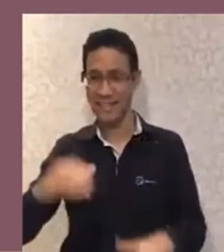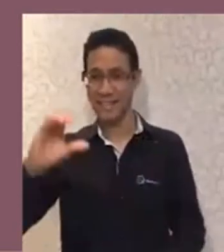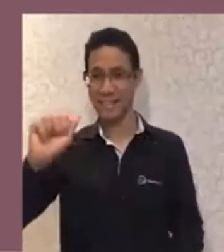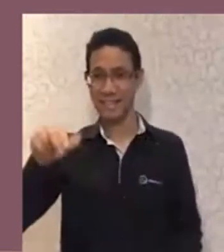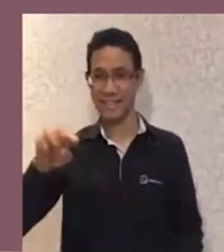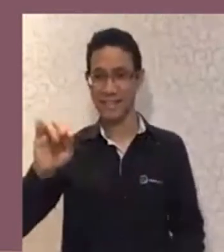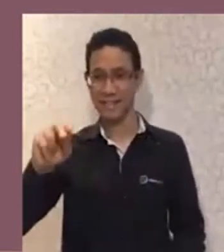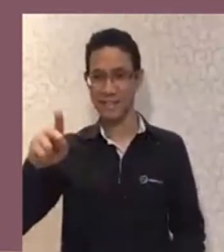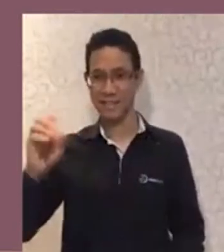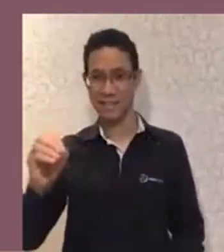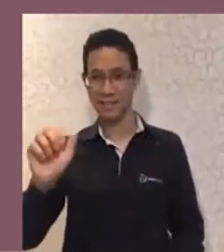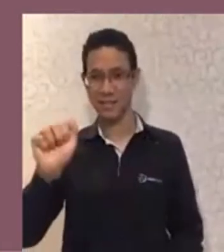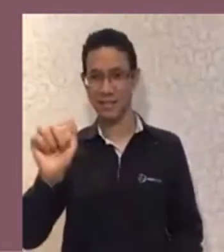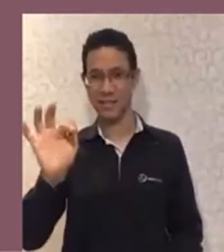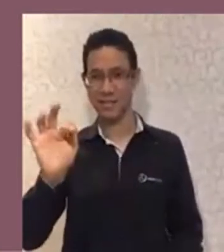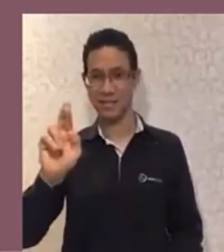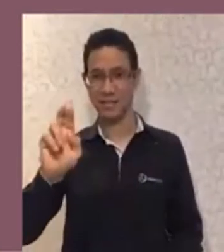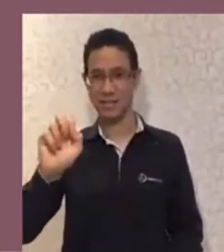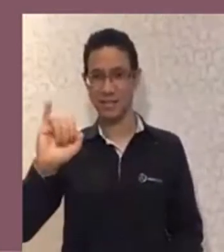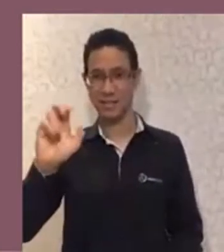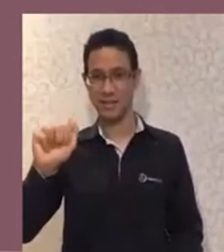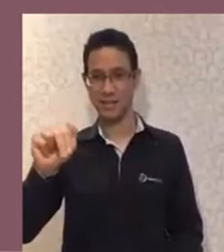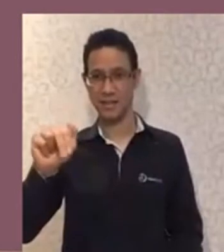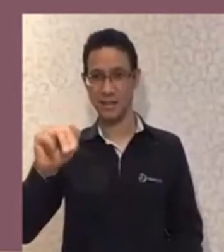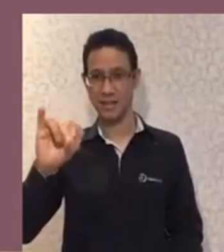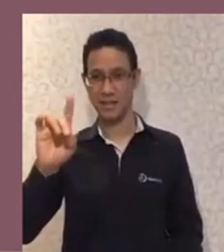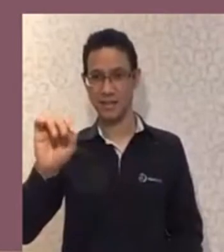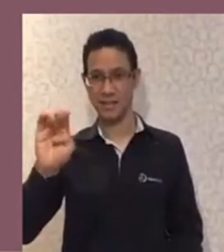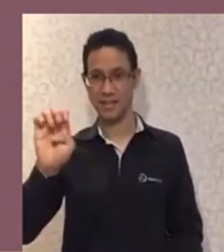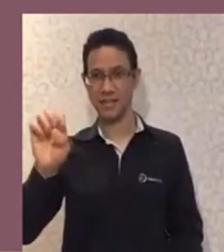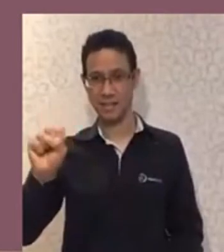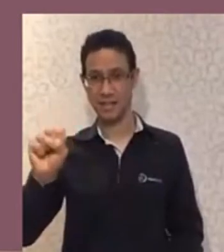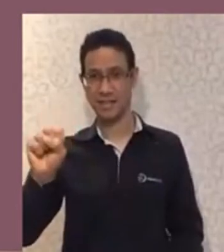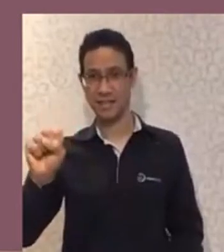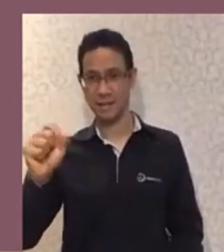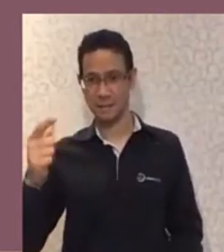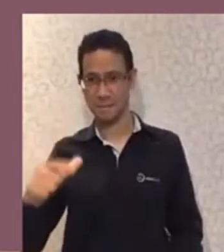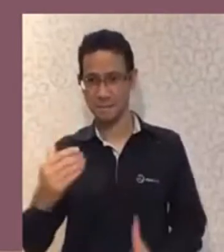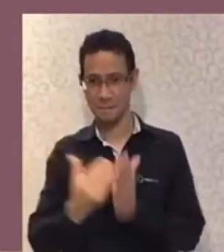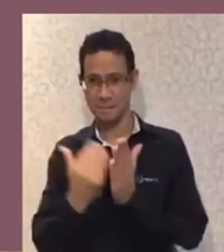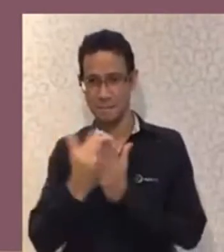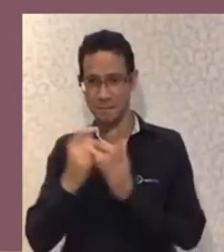africanidades, mas poderia nos brindar um pouquinho mais, professora?